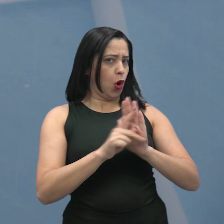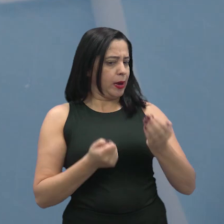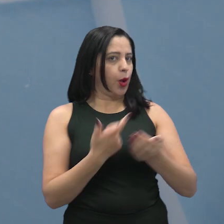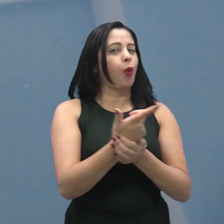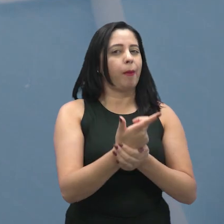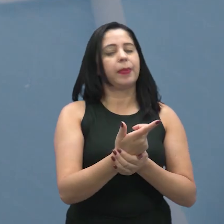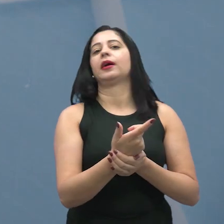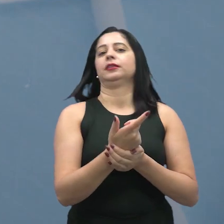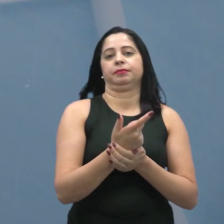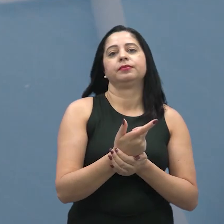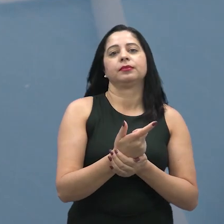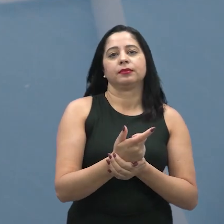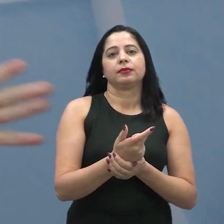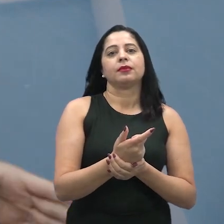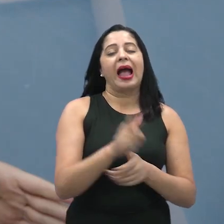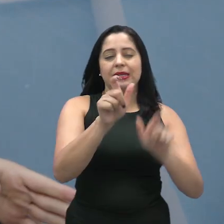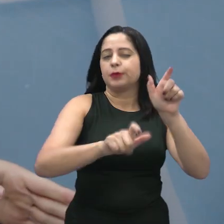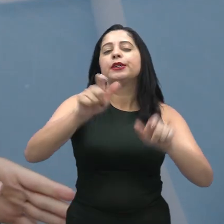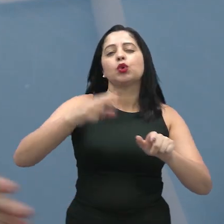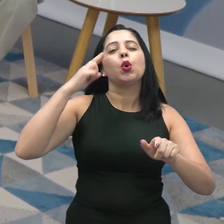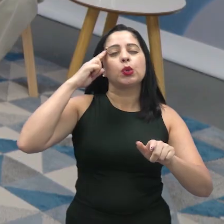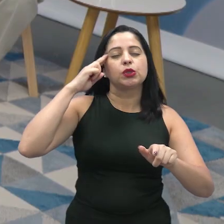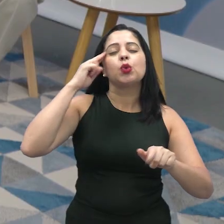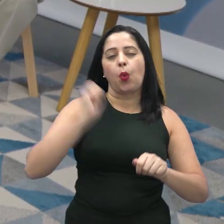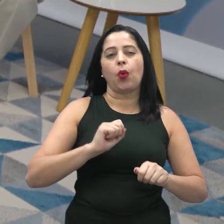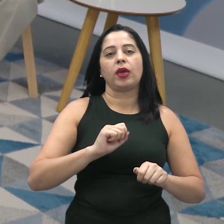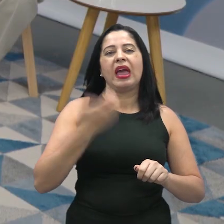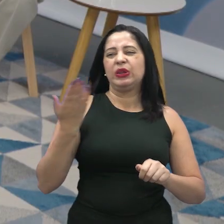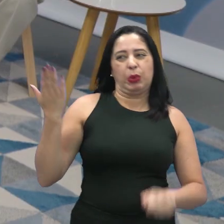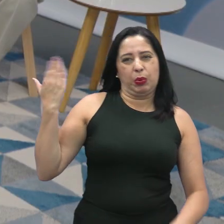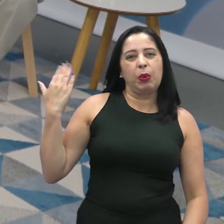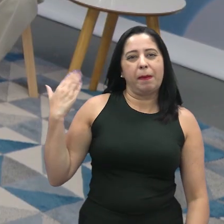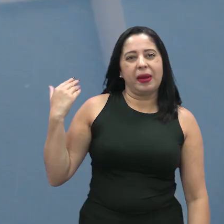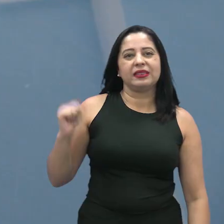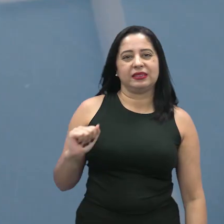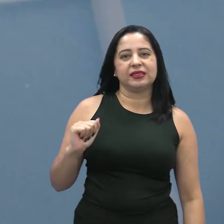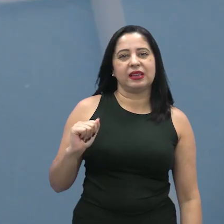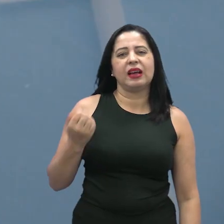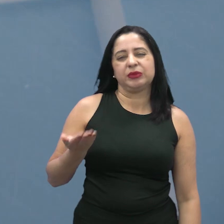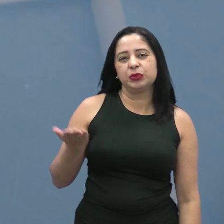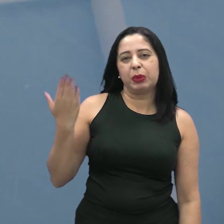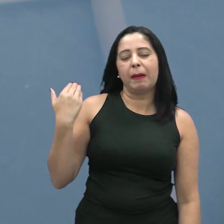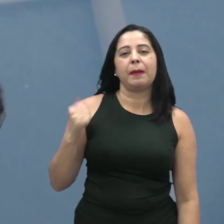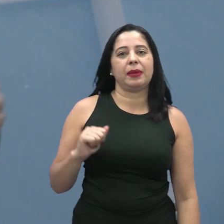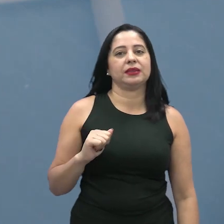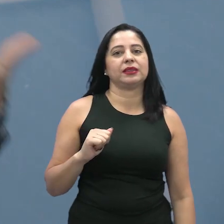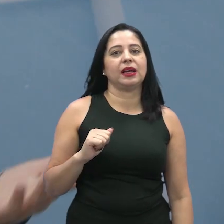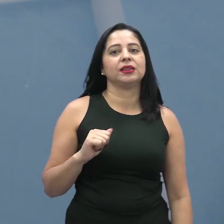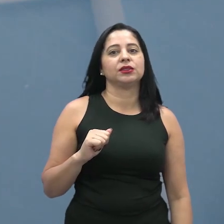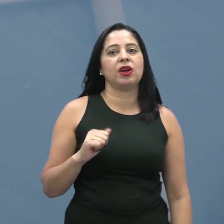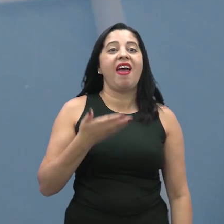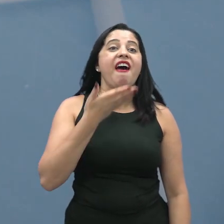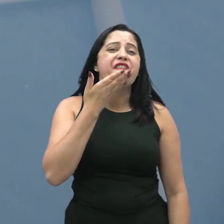sonho para muita gente. Antigamente, né, até pela questão desse poder aquisitivo, desse poder de compra, muitas vezes